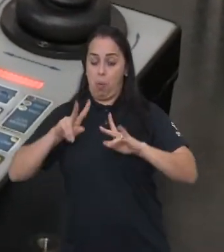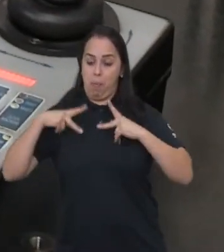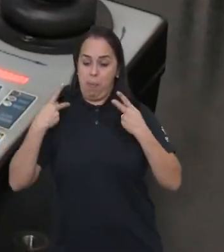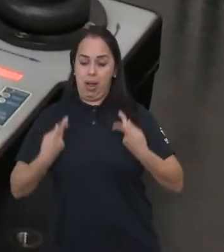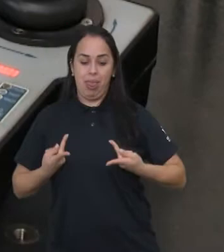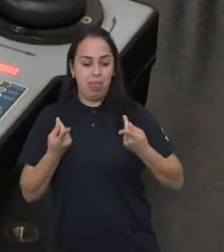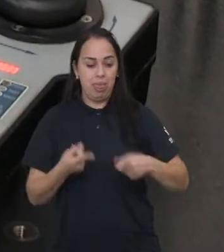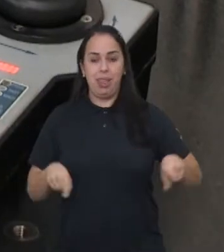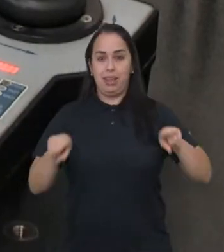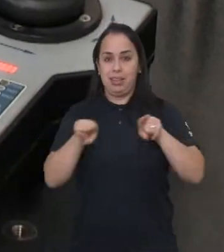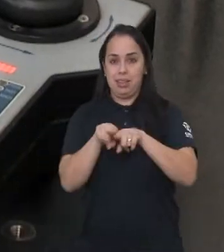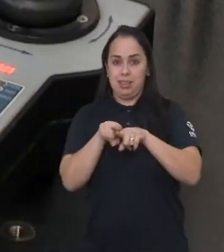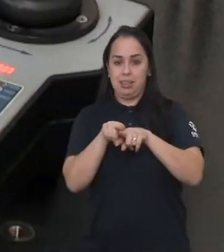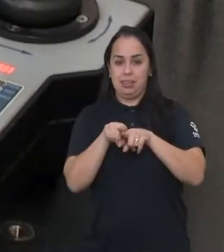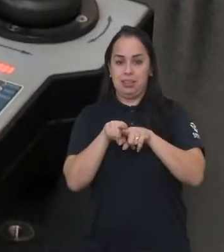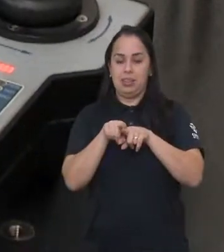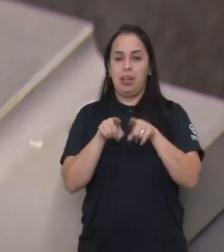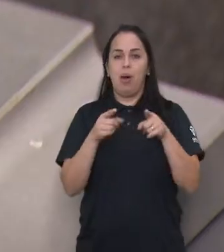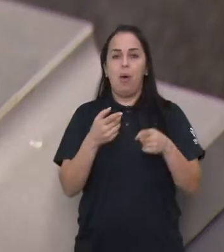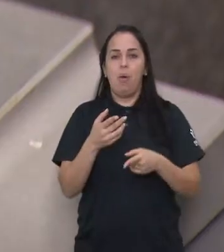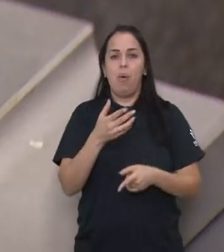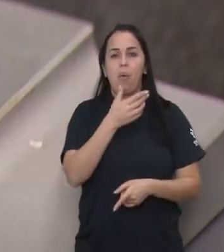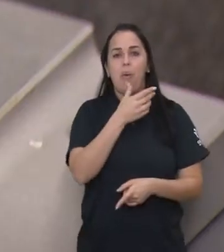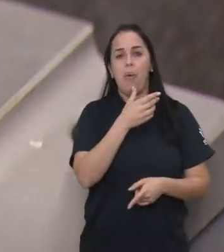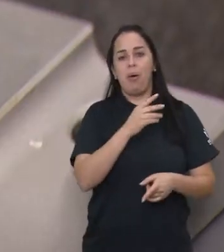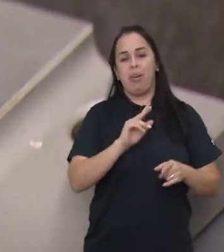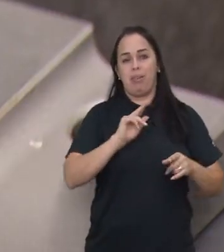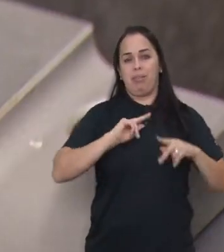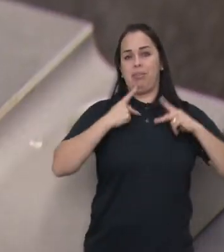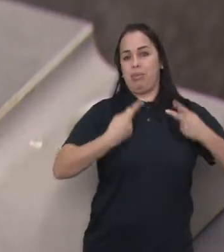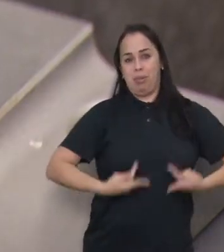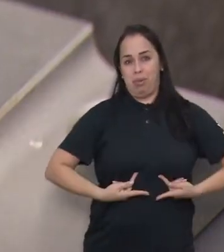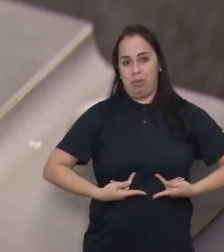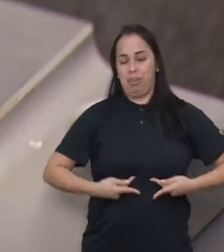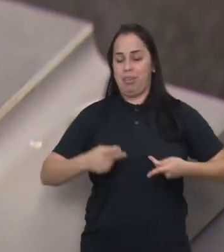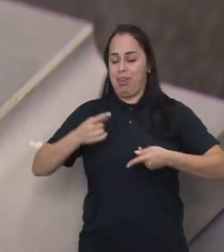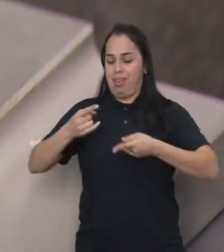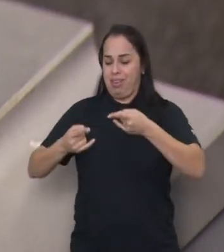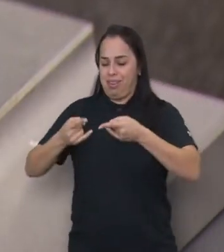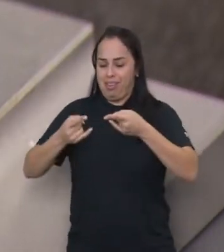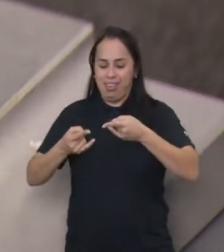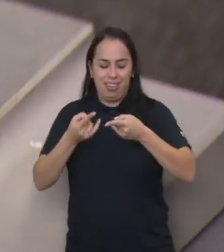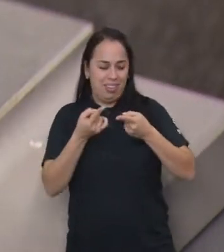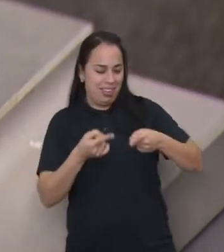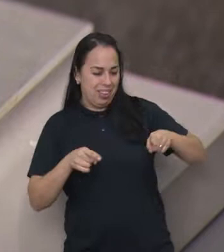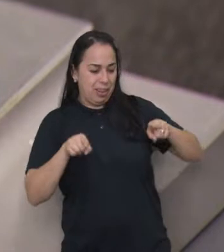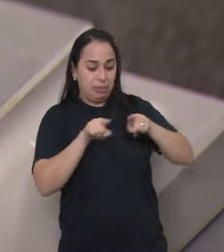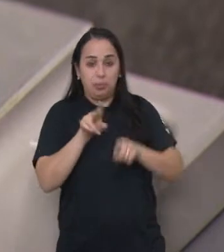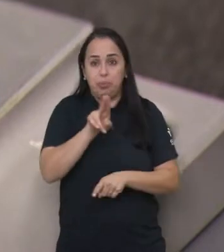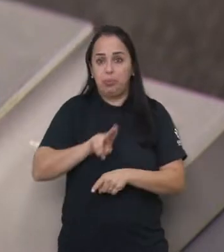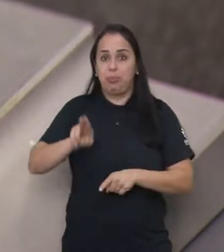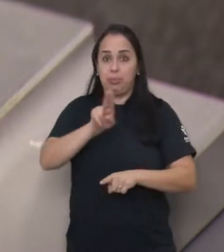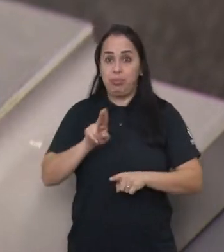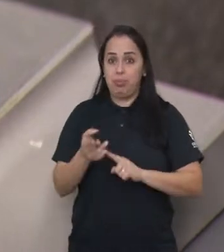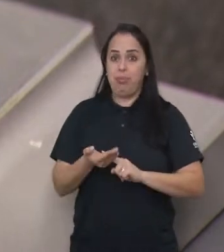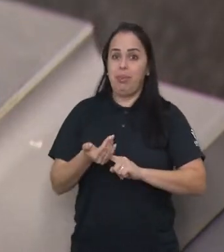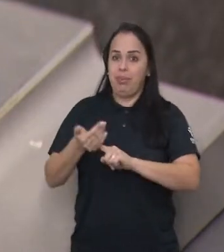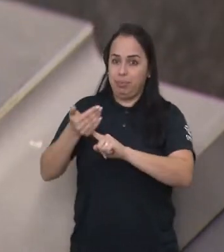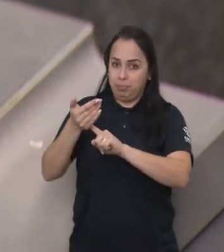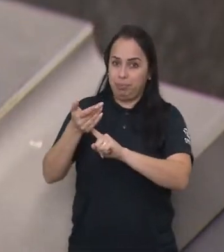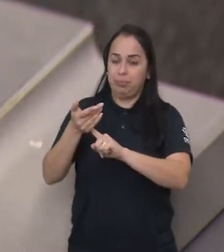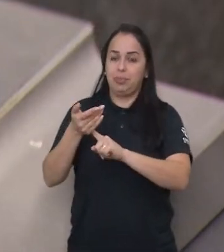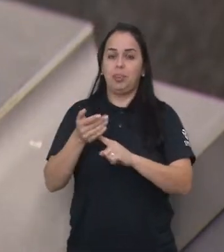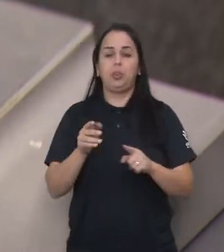cibernética então é um conceito de comunicação homem-máquina máquina-máquina de usando a